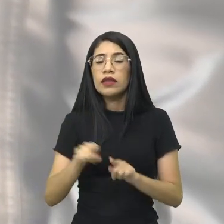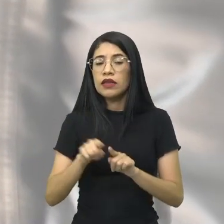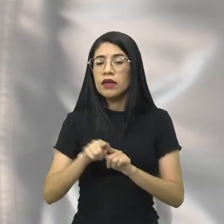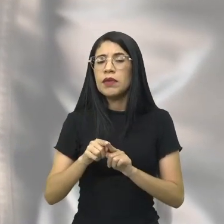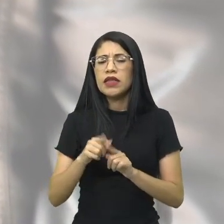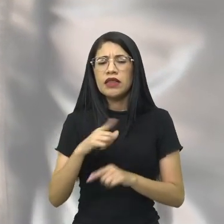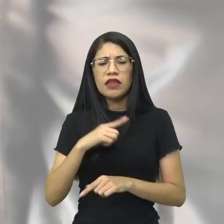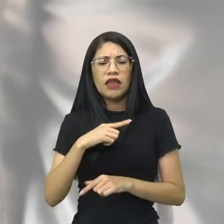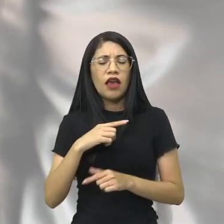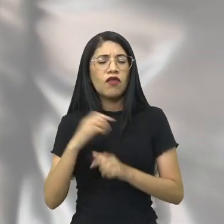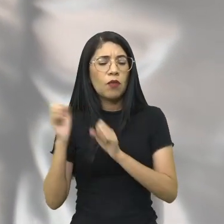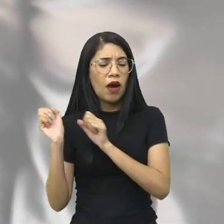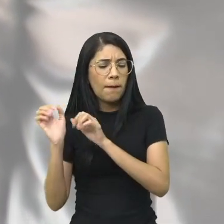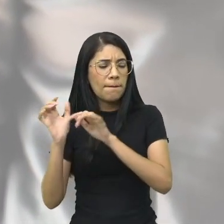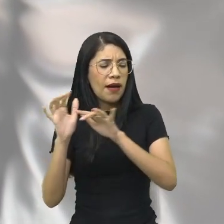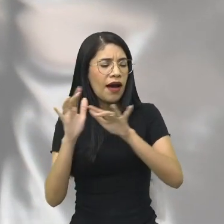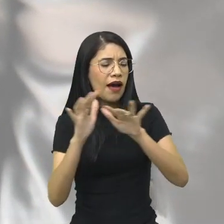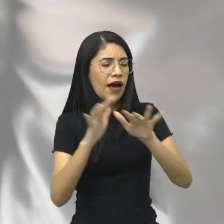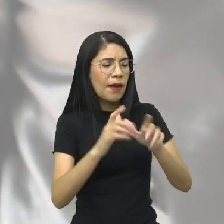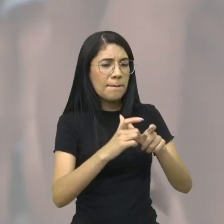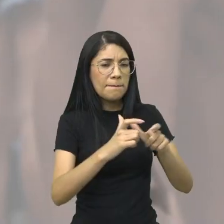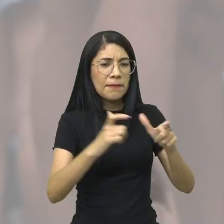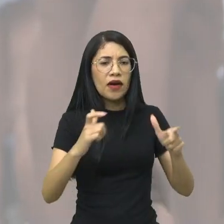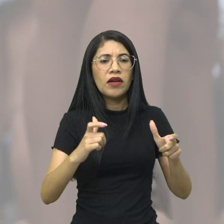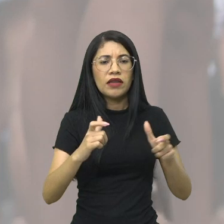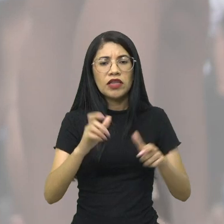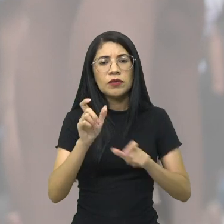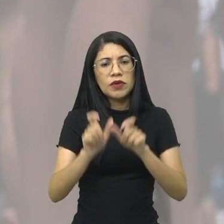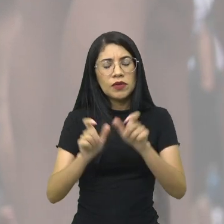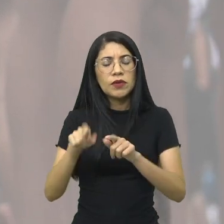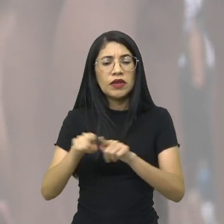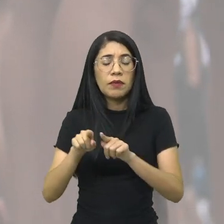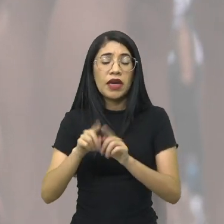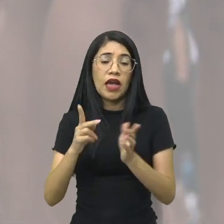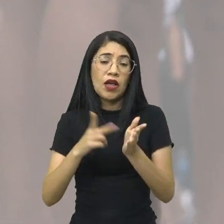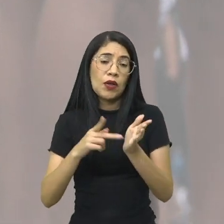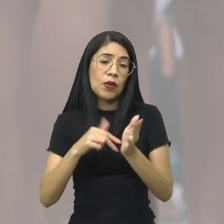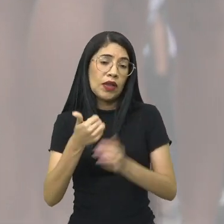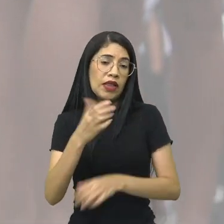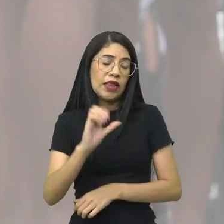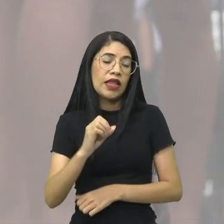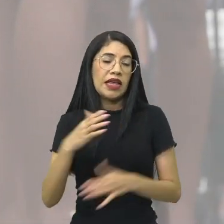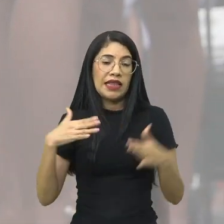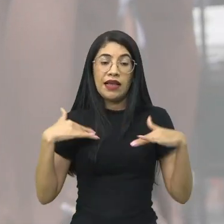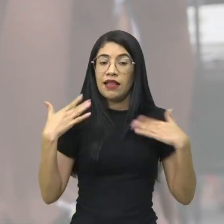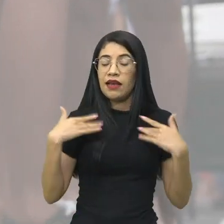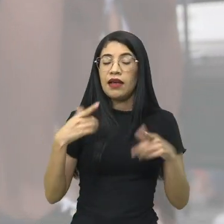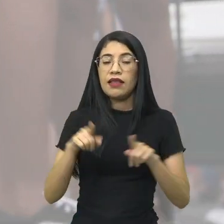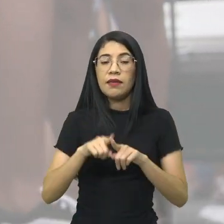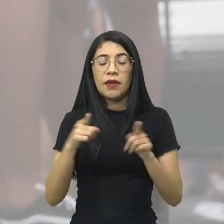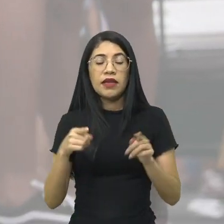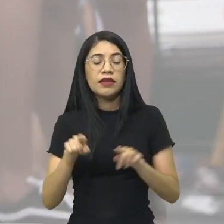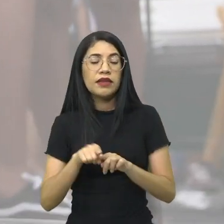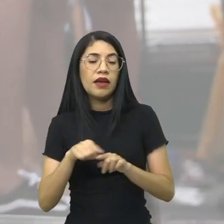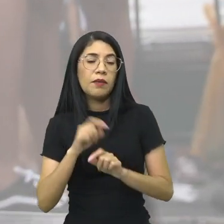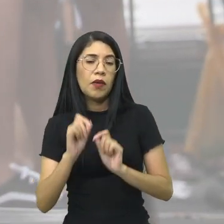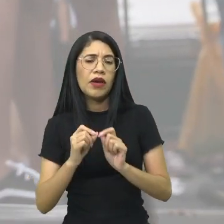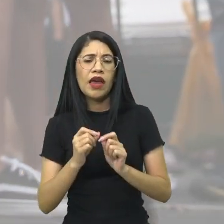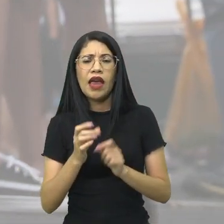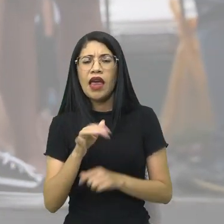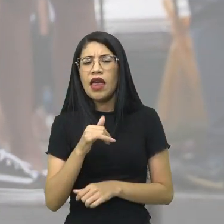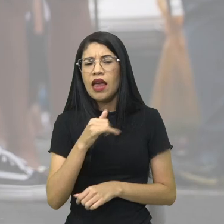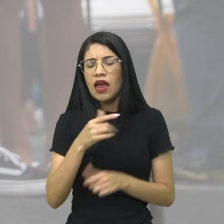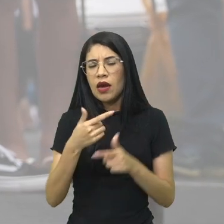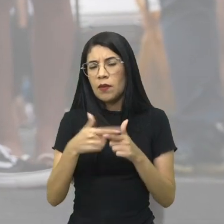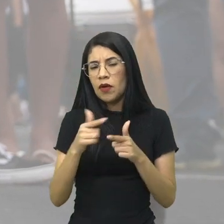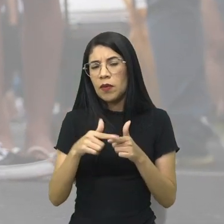bastante alvoroço e atraiu um número maior de brincantes. Apesar de tirar nota 10 no quesito alegria, a banda possui um quesito que acaba manchando todo o